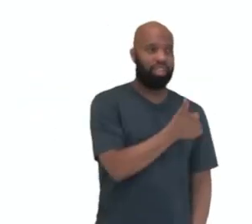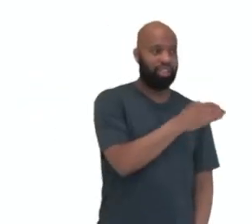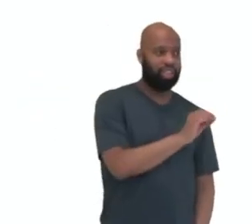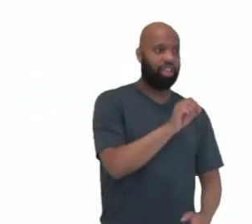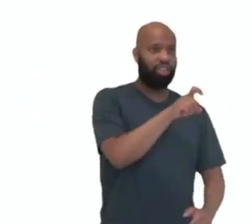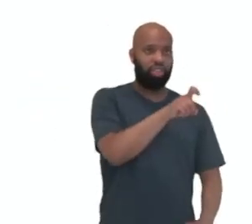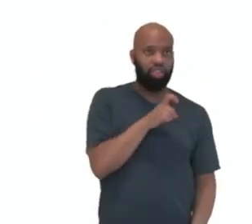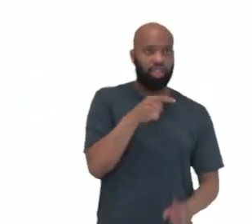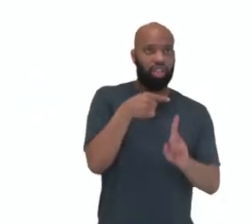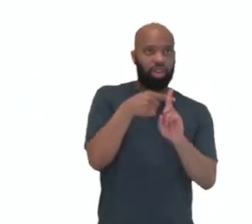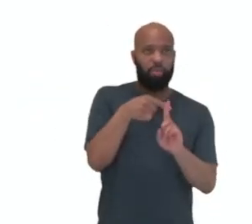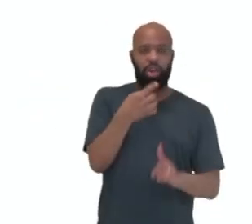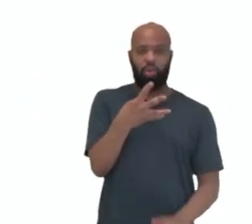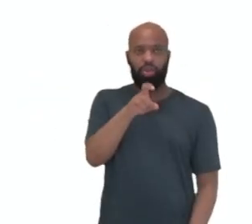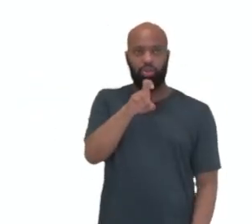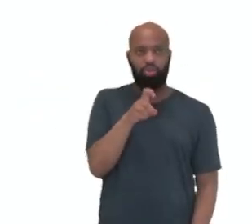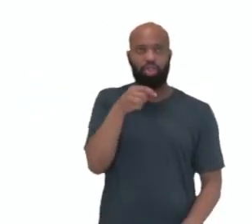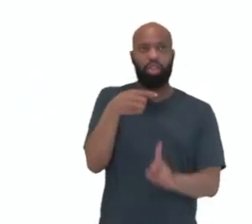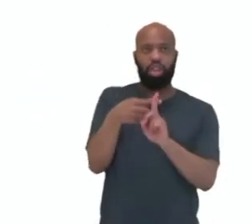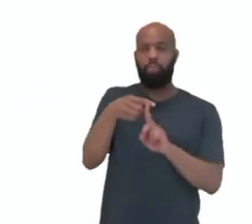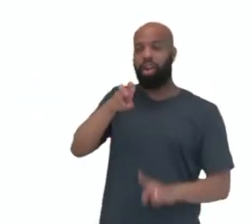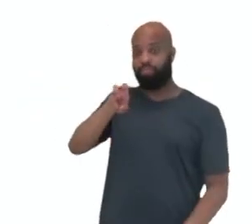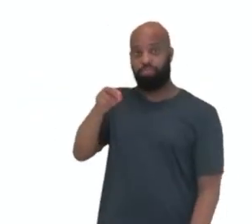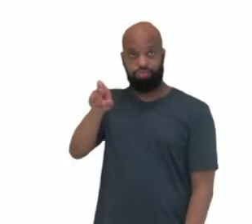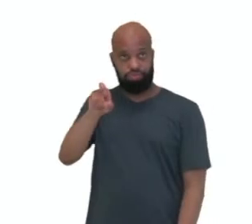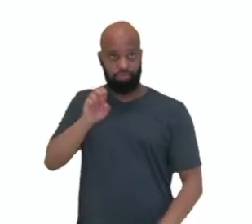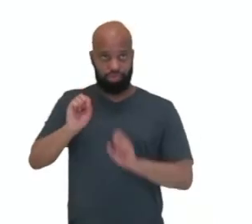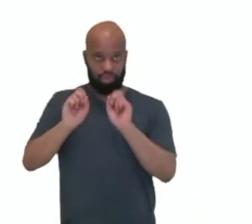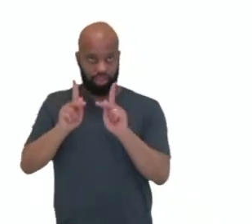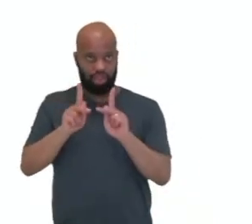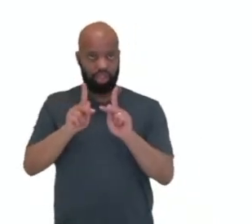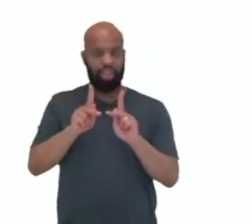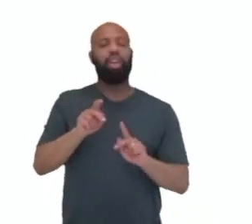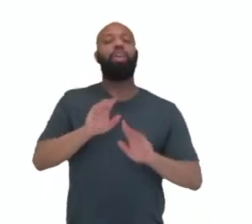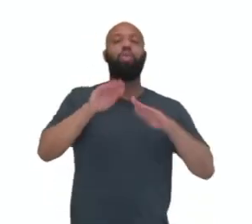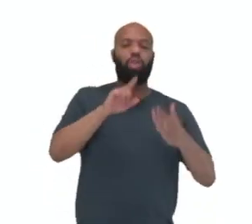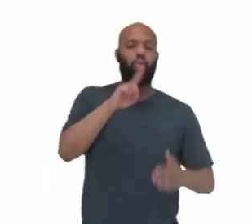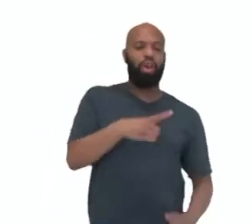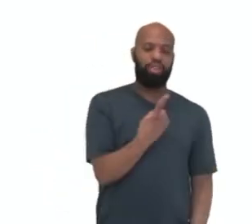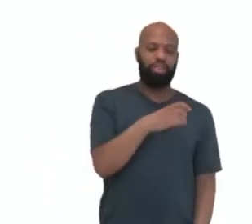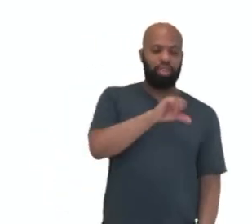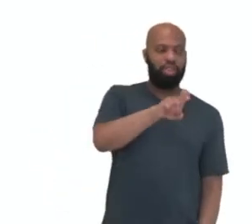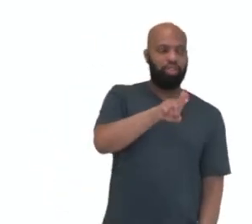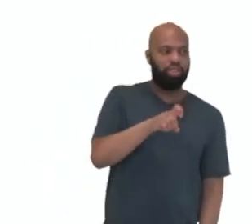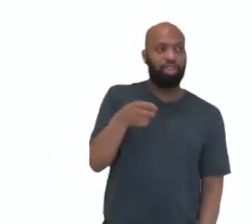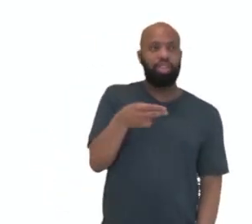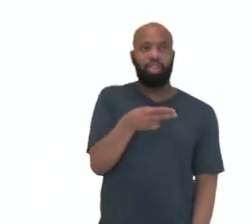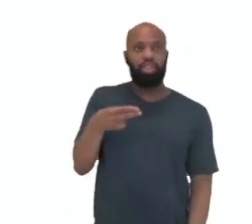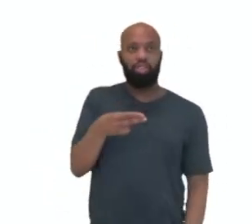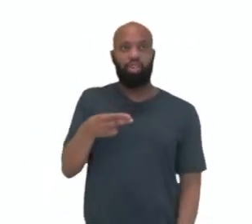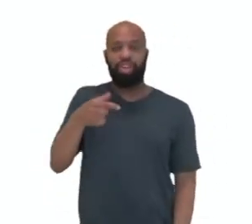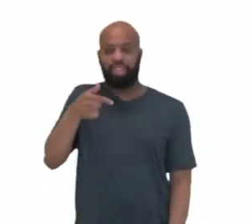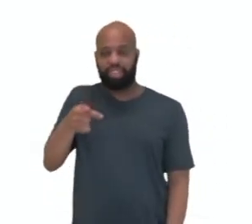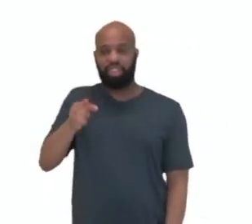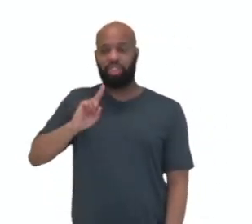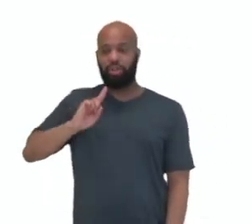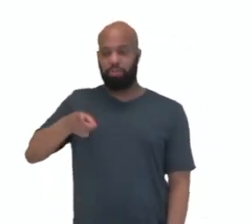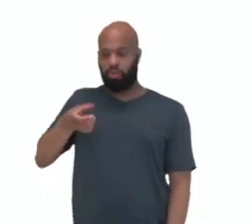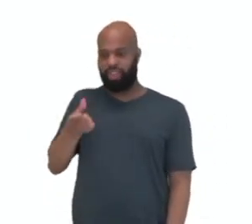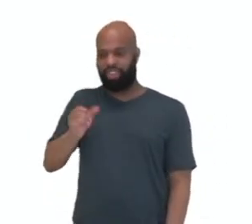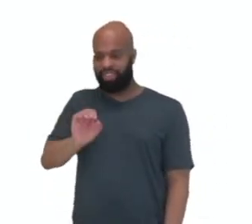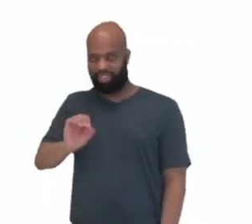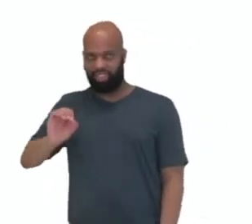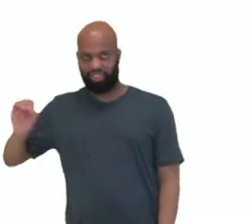10x mais 4x mais 5x, que é igual a 19x, que é igual a 7.600.